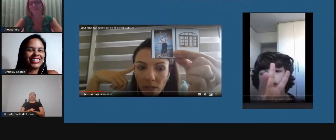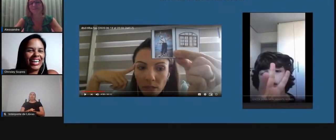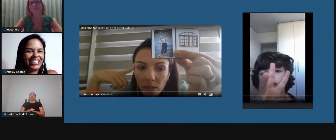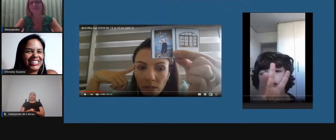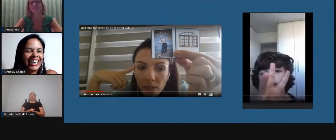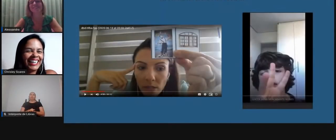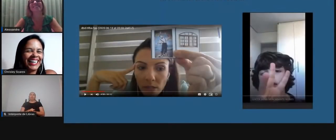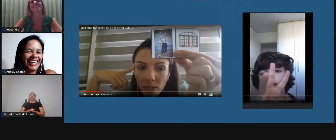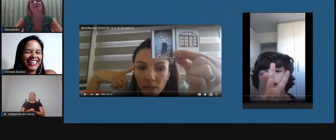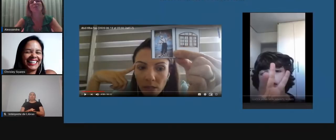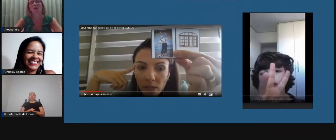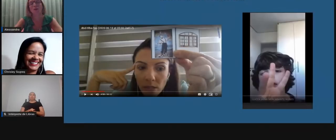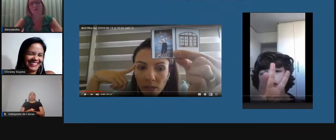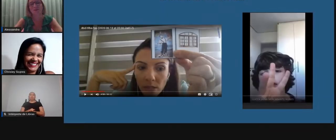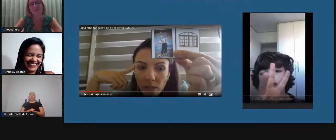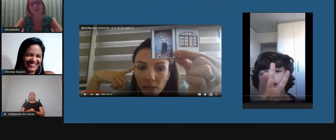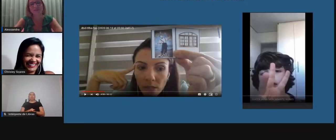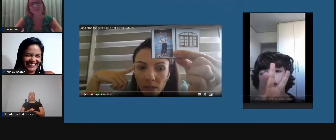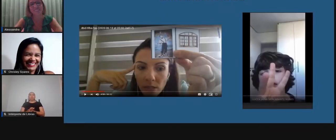tá rolando aqui no chat. Tá